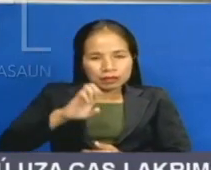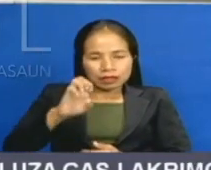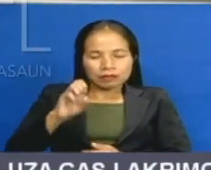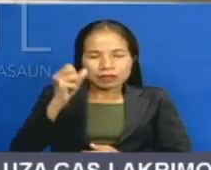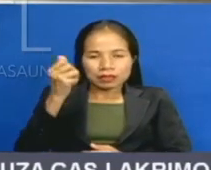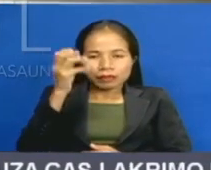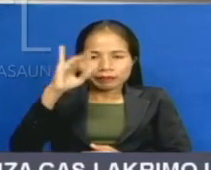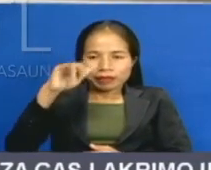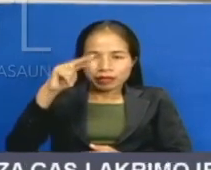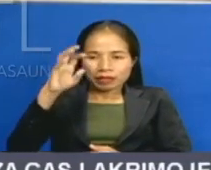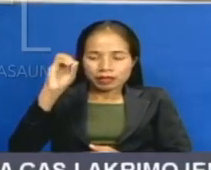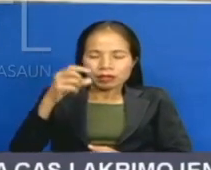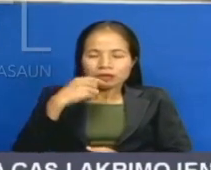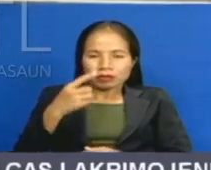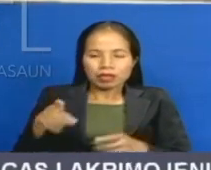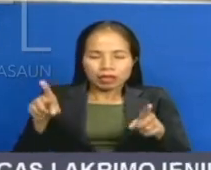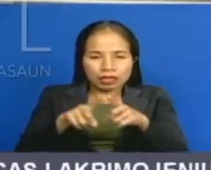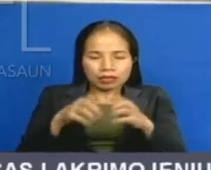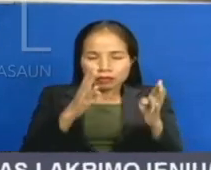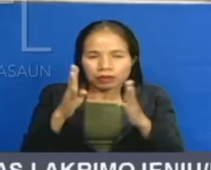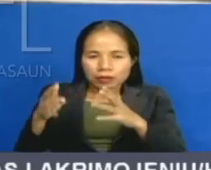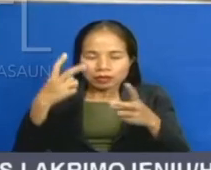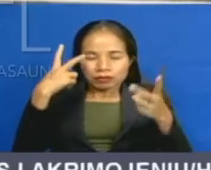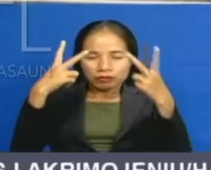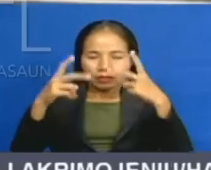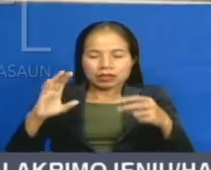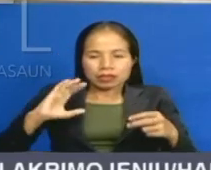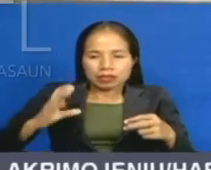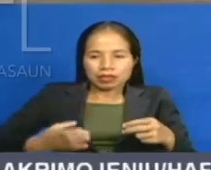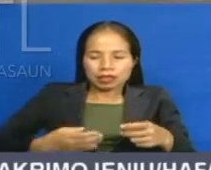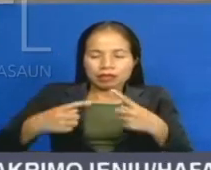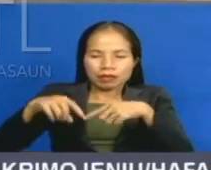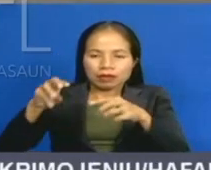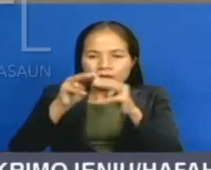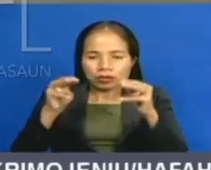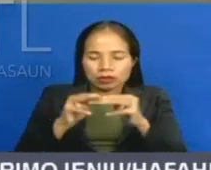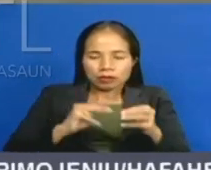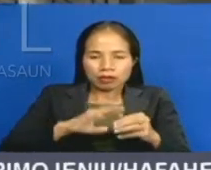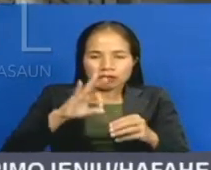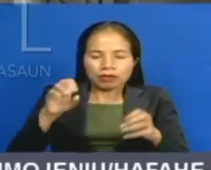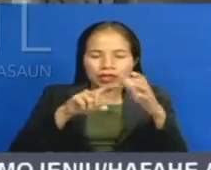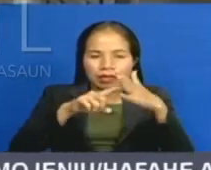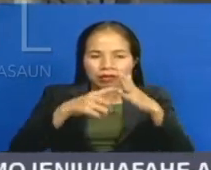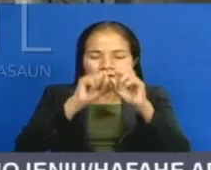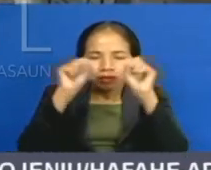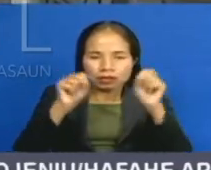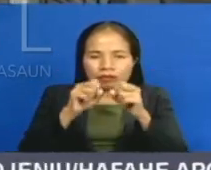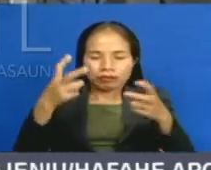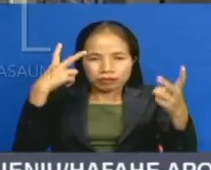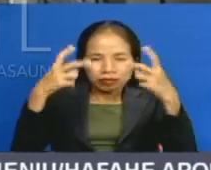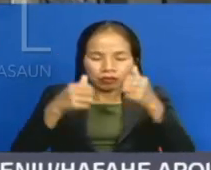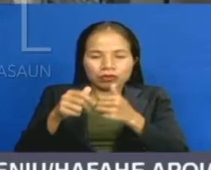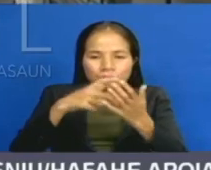Pinto de Souza Gama, Hateten. Relaciona a preparação visita cardeal em ambas municípios Manfahi, Rahuia, Sabruné. E a visita neto e